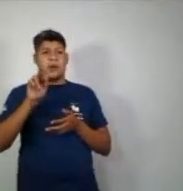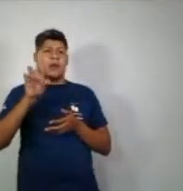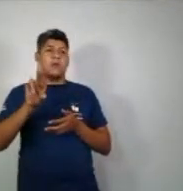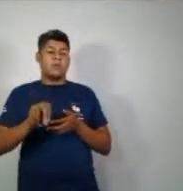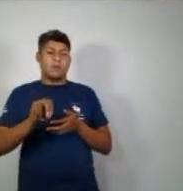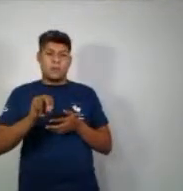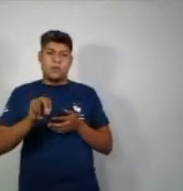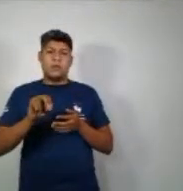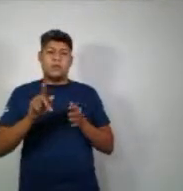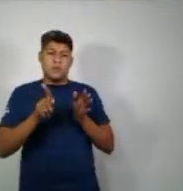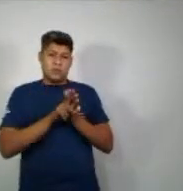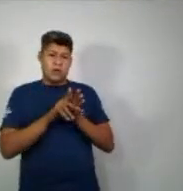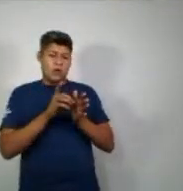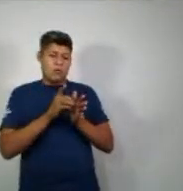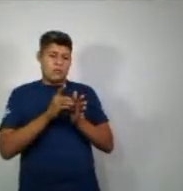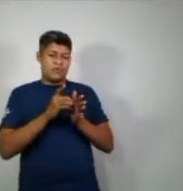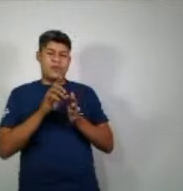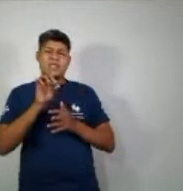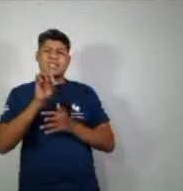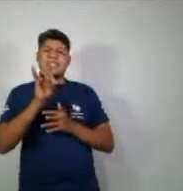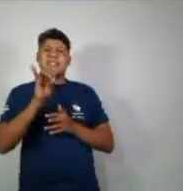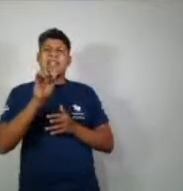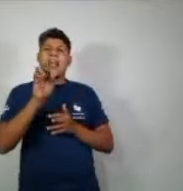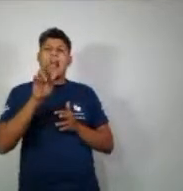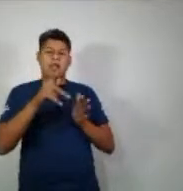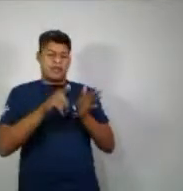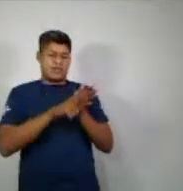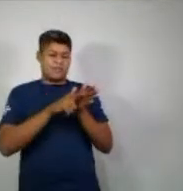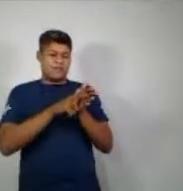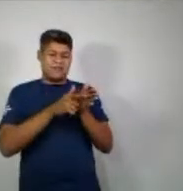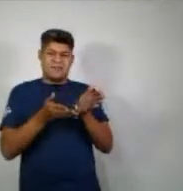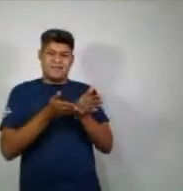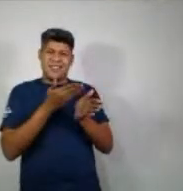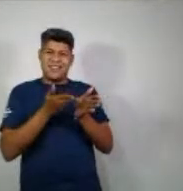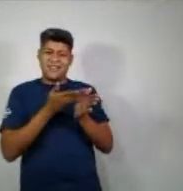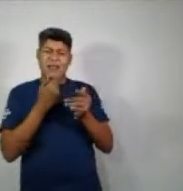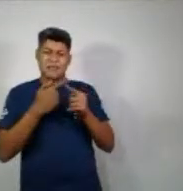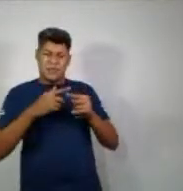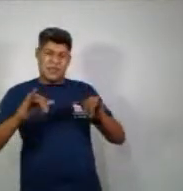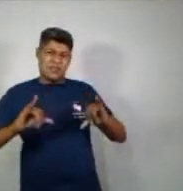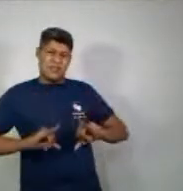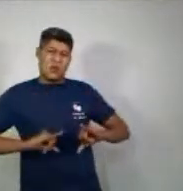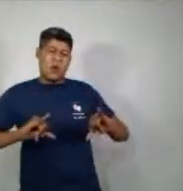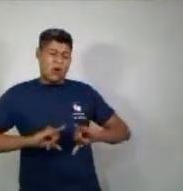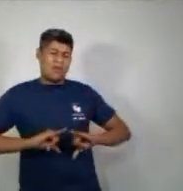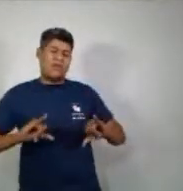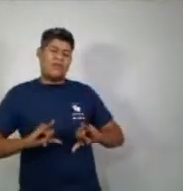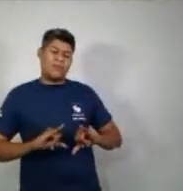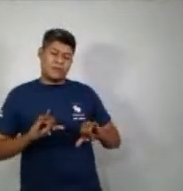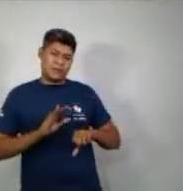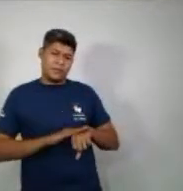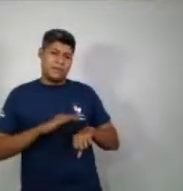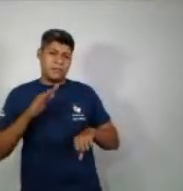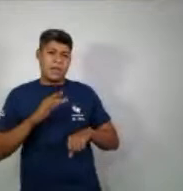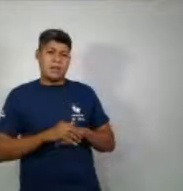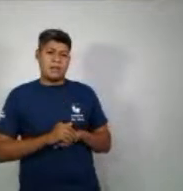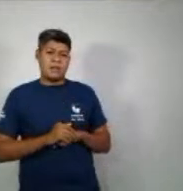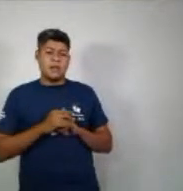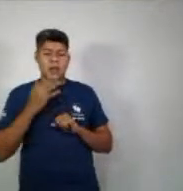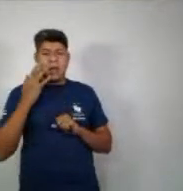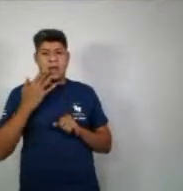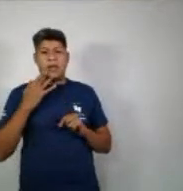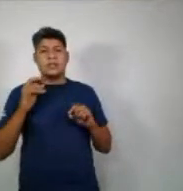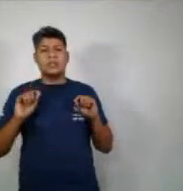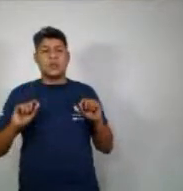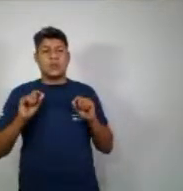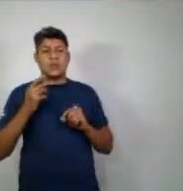no diário dele, né? Porque realmente ele estava realmente com muita dor, né? Então, eu acho que isso, né,